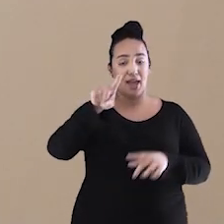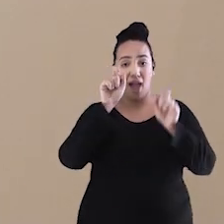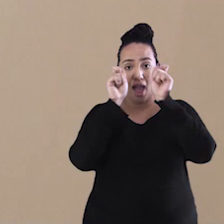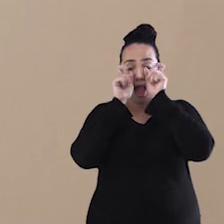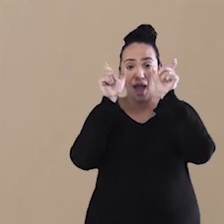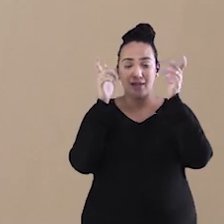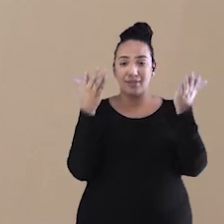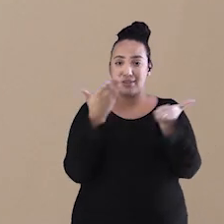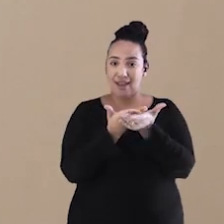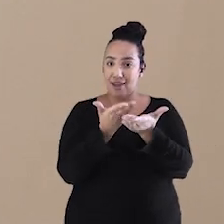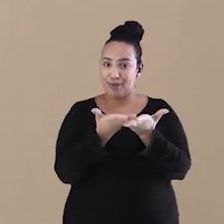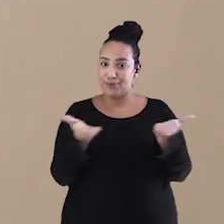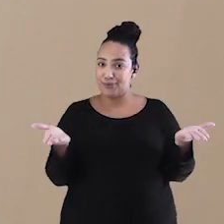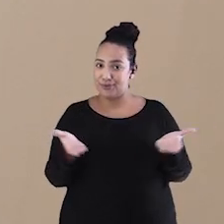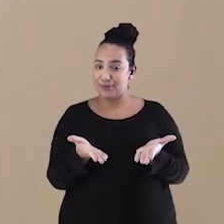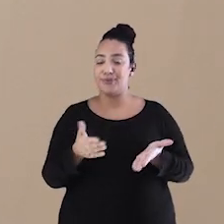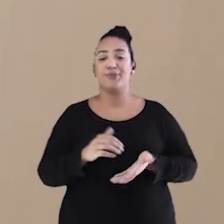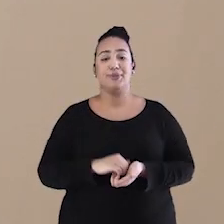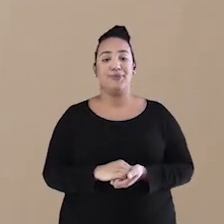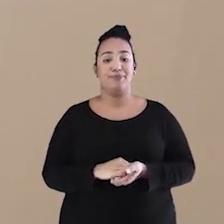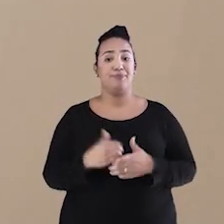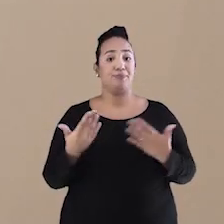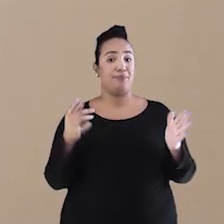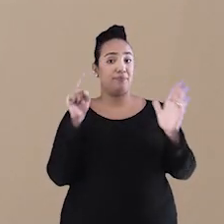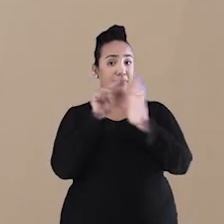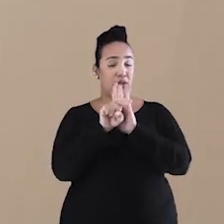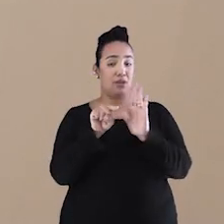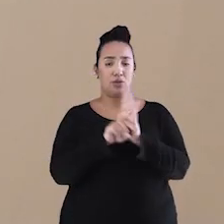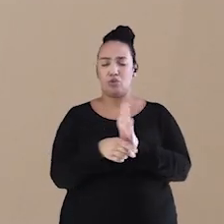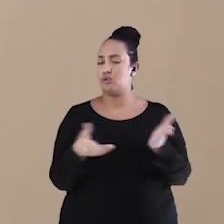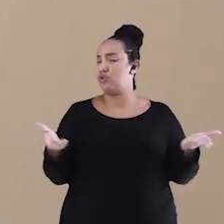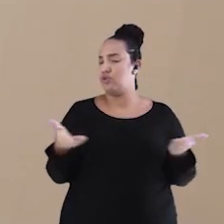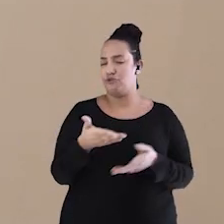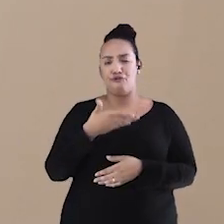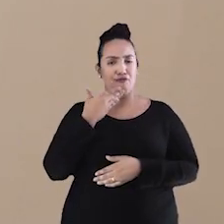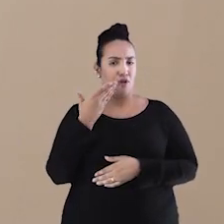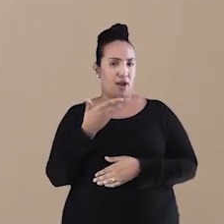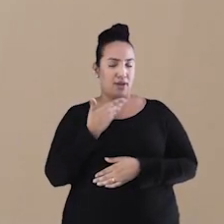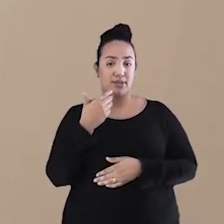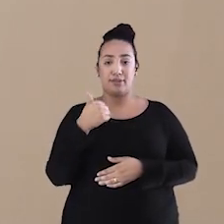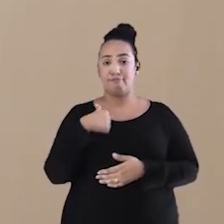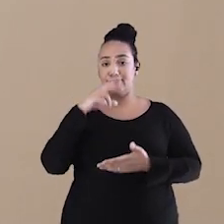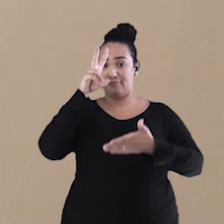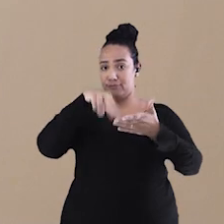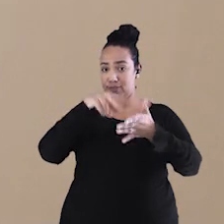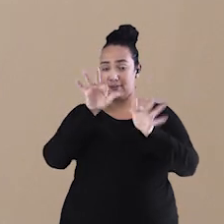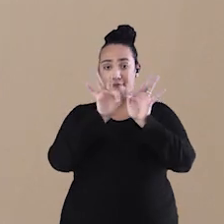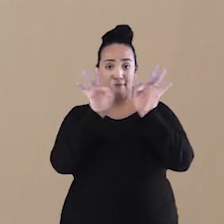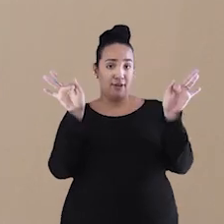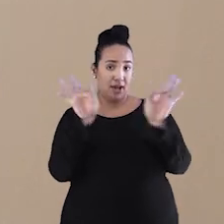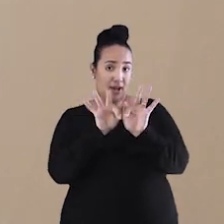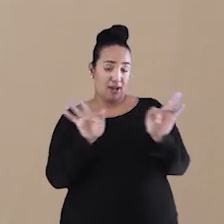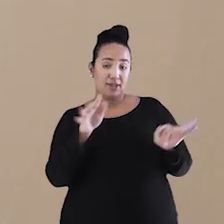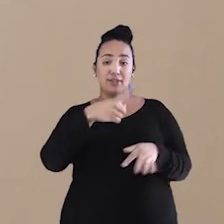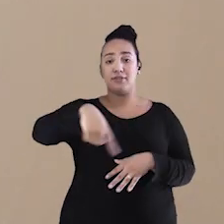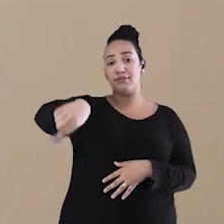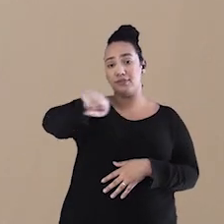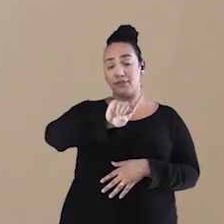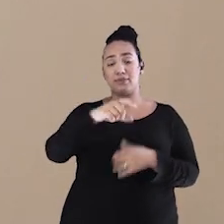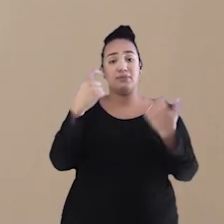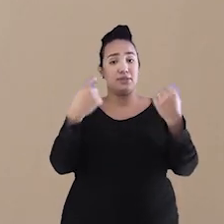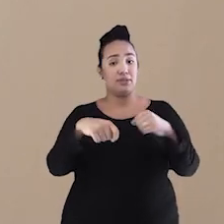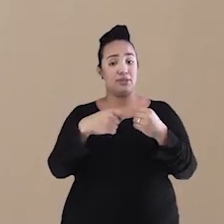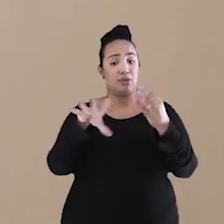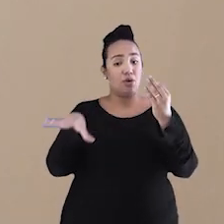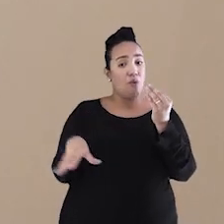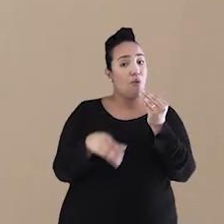Agora eu quero ver quem prestou bastante atenção na nossa aula. O nosso quiz de hoje está super fácil. Eu irei ler